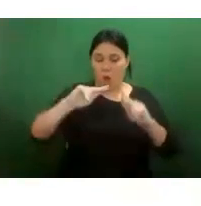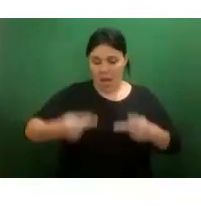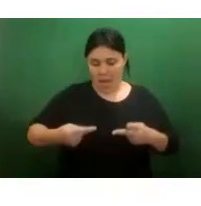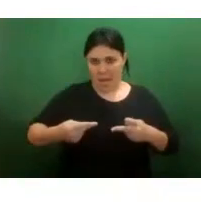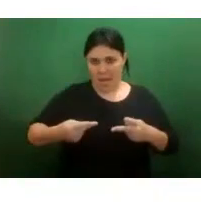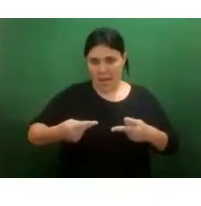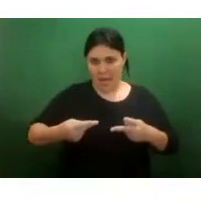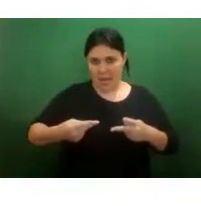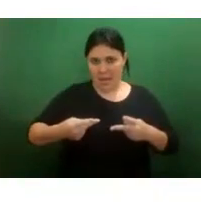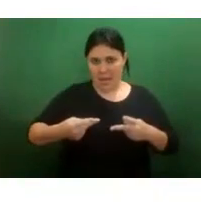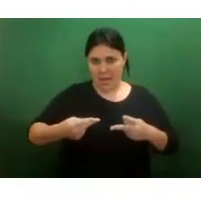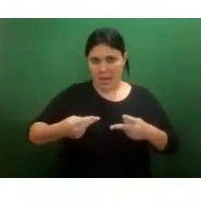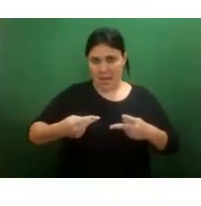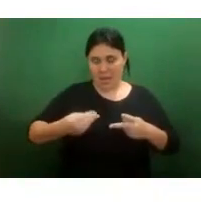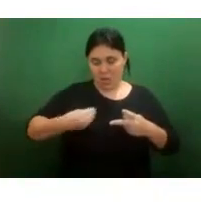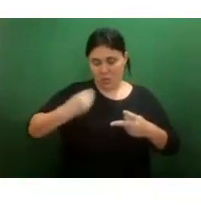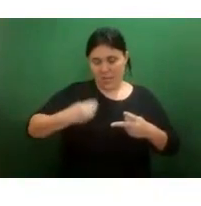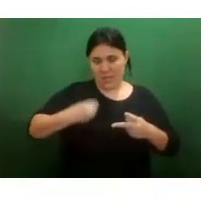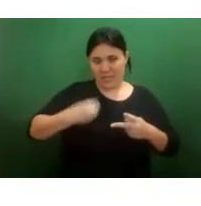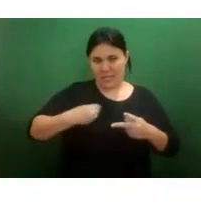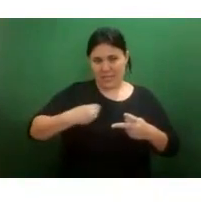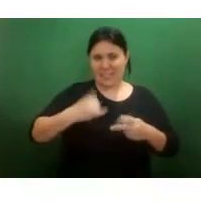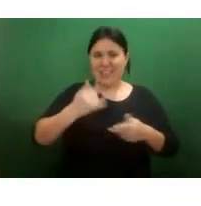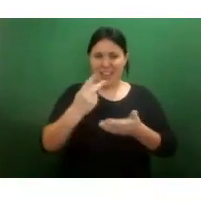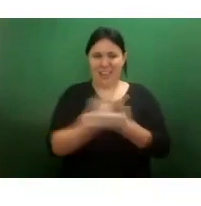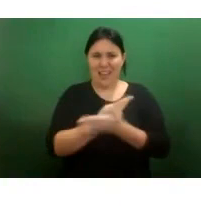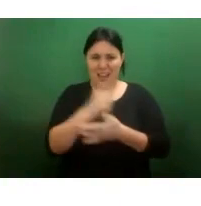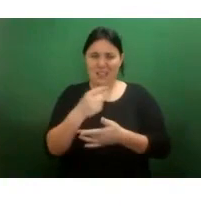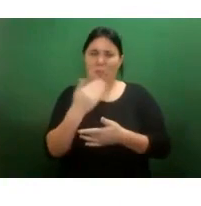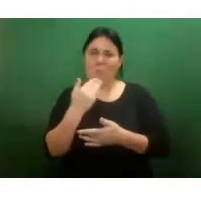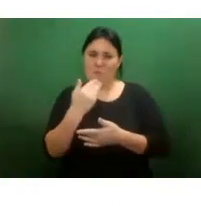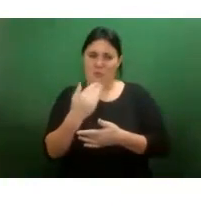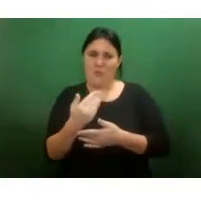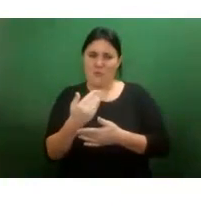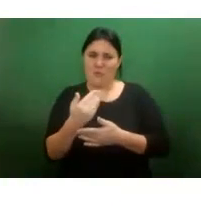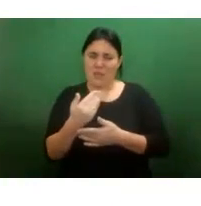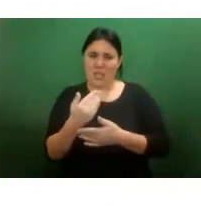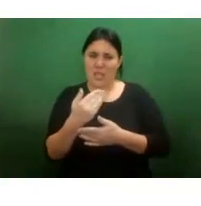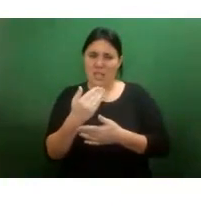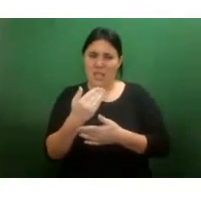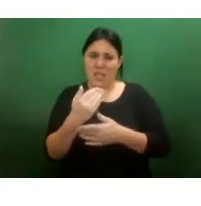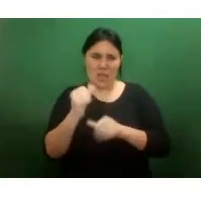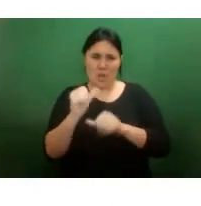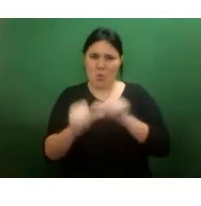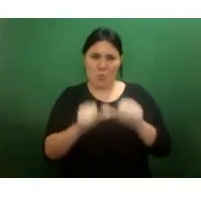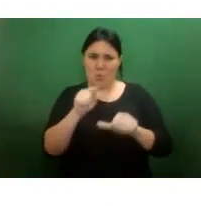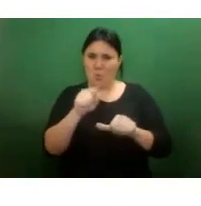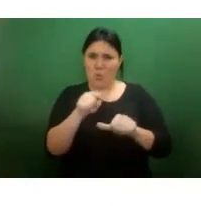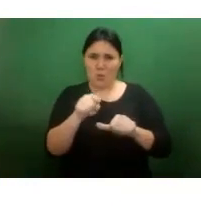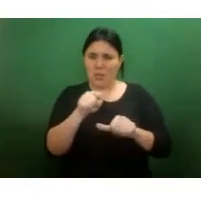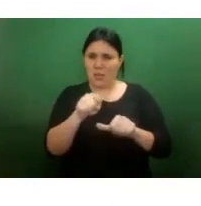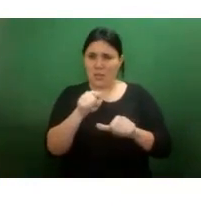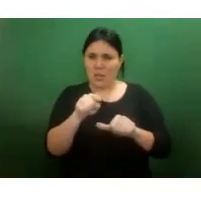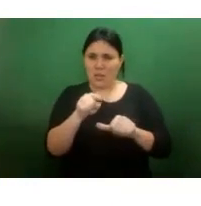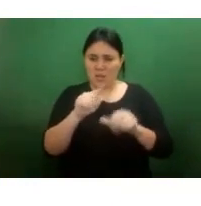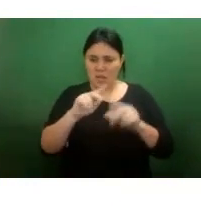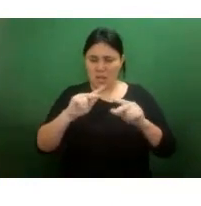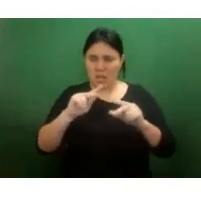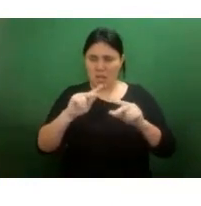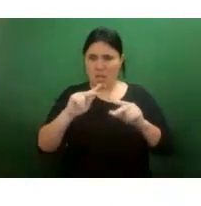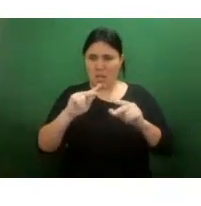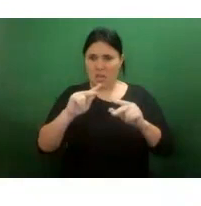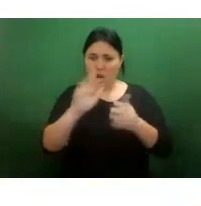para vocês, tá? Eu peço que, por favor, por gentileza, não alterem o nosso formulário, porque eu enviei o link com o